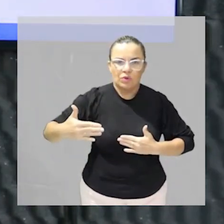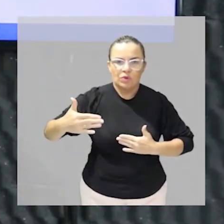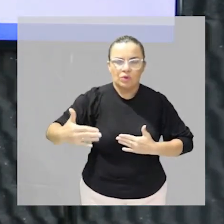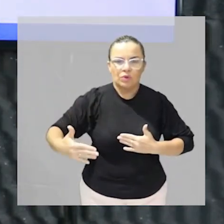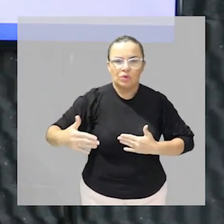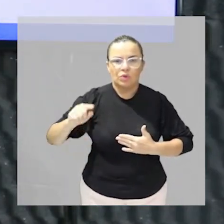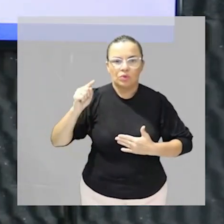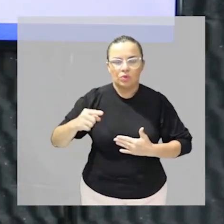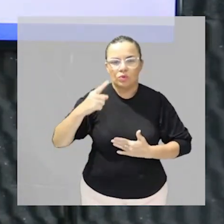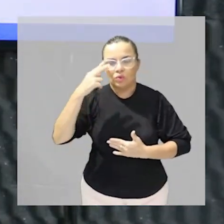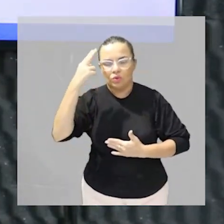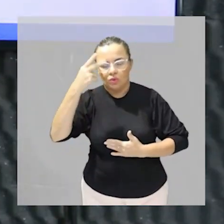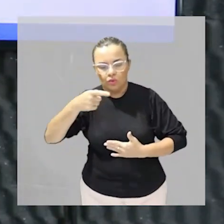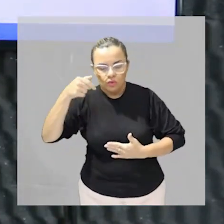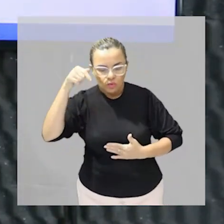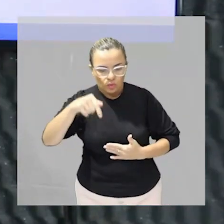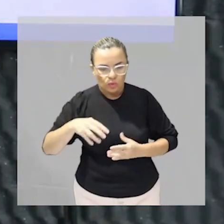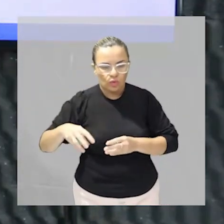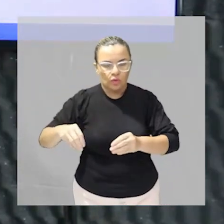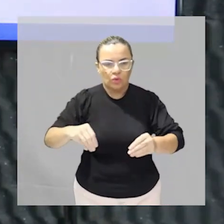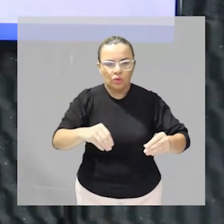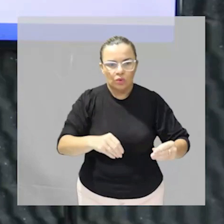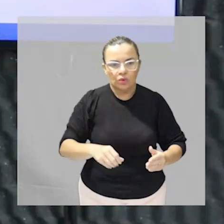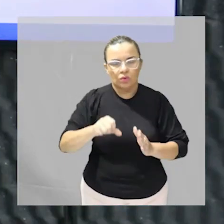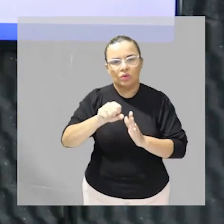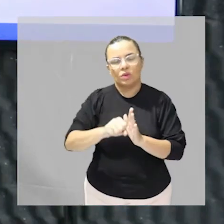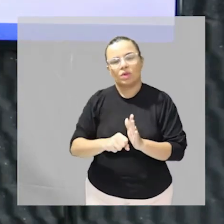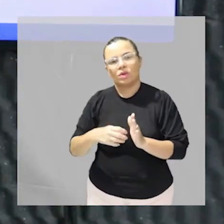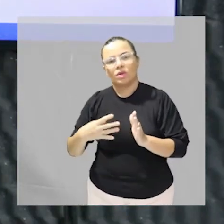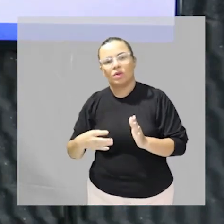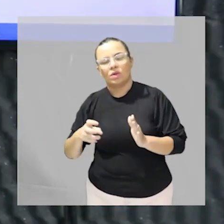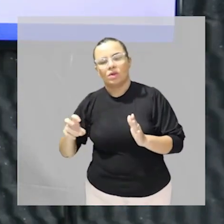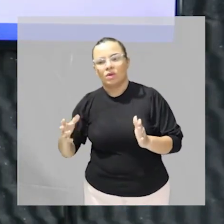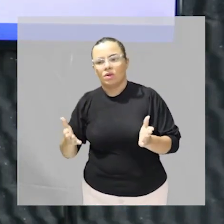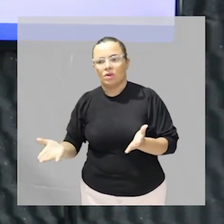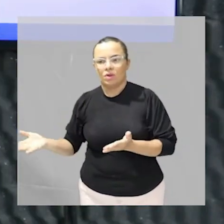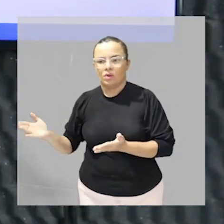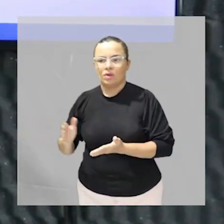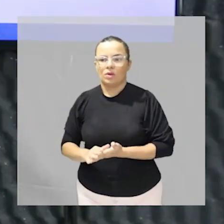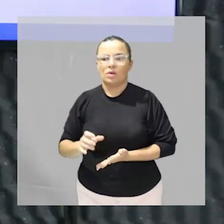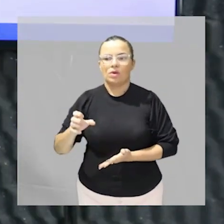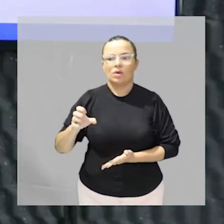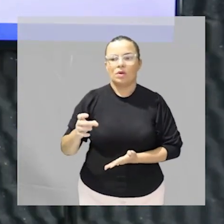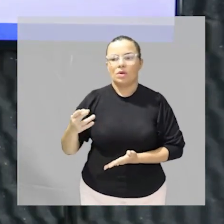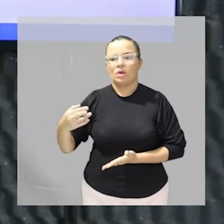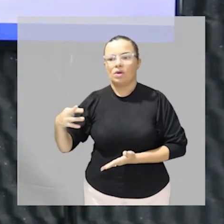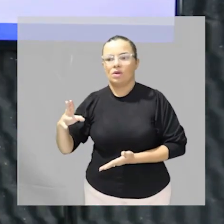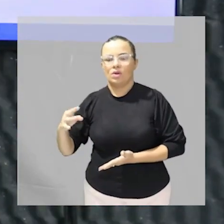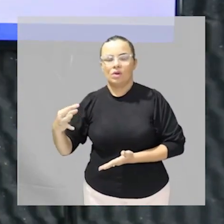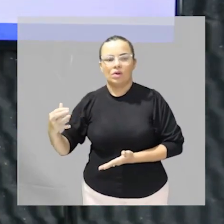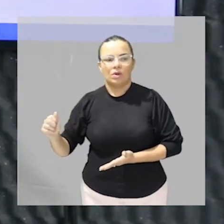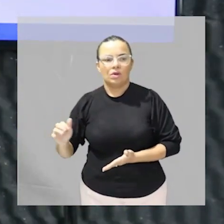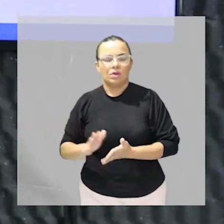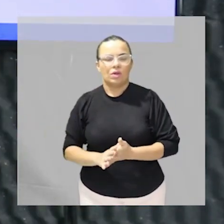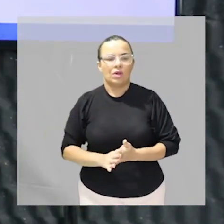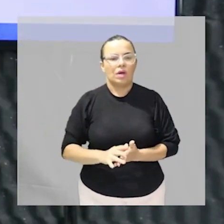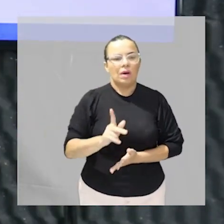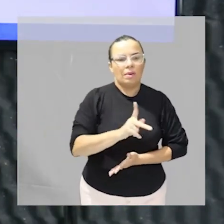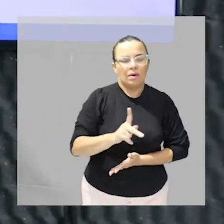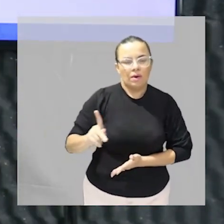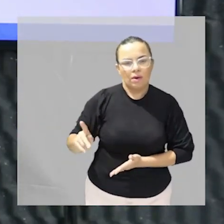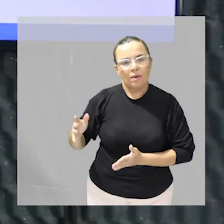feudalismo, século IV, século V, erudita, professora,